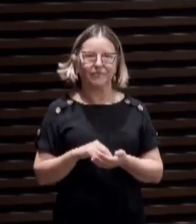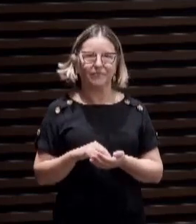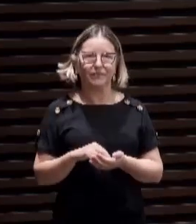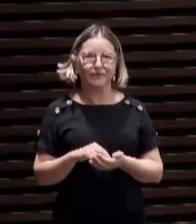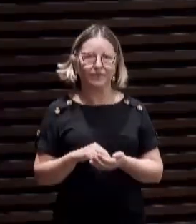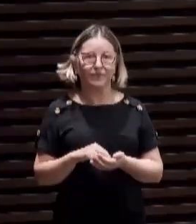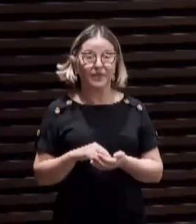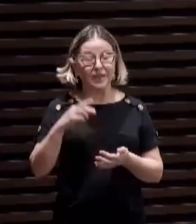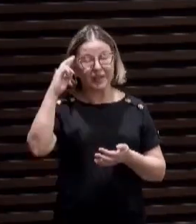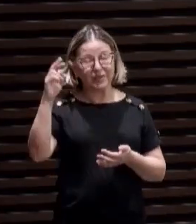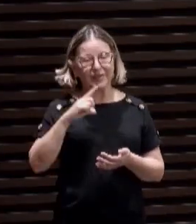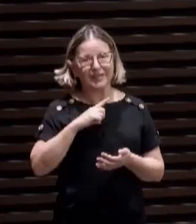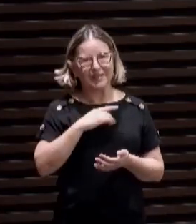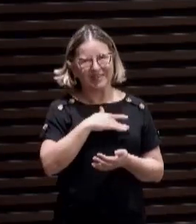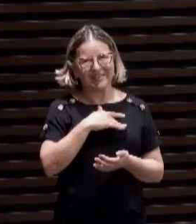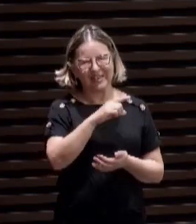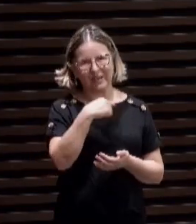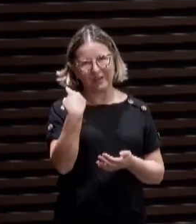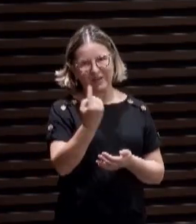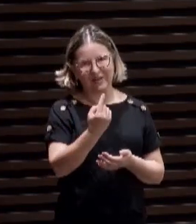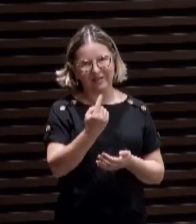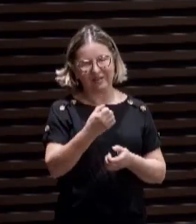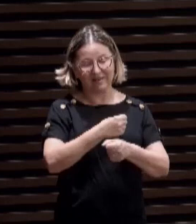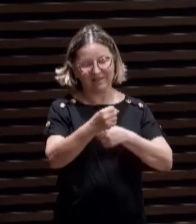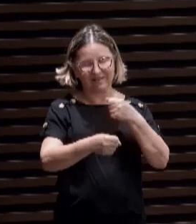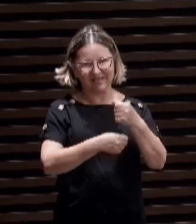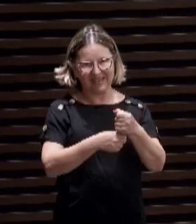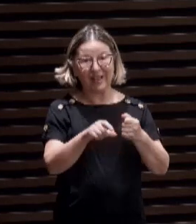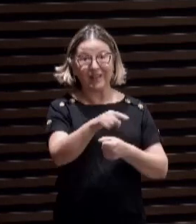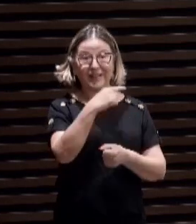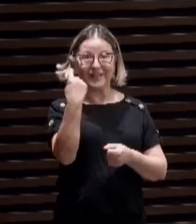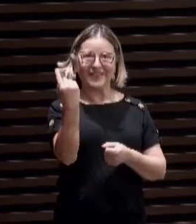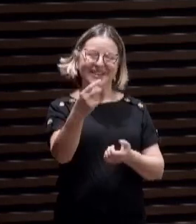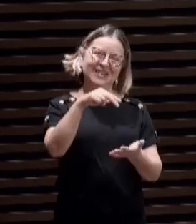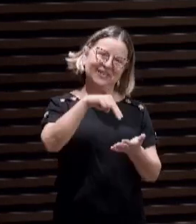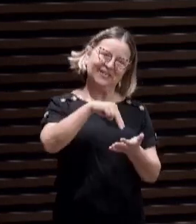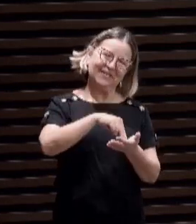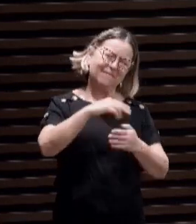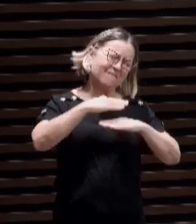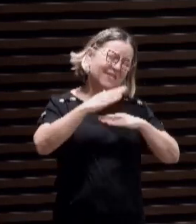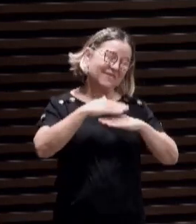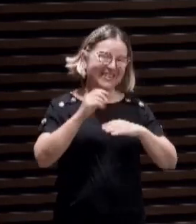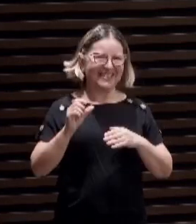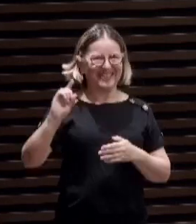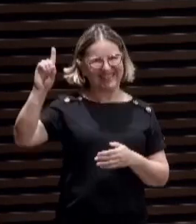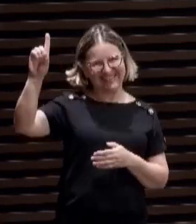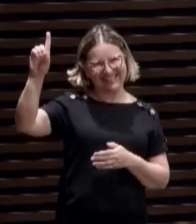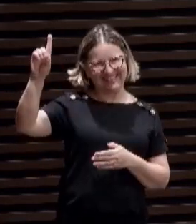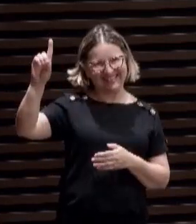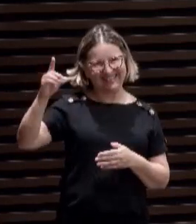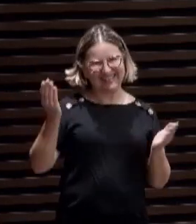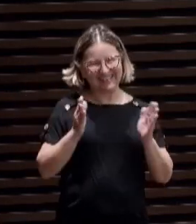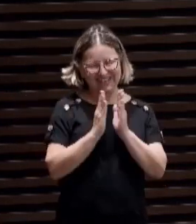tenha misericórdia de nós, que no próximo ano estejamos firmados mais e mais na palavra de Deus. Vamos